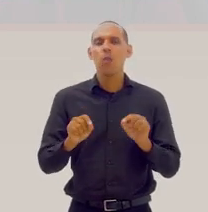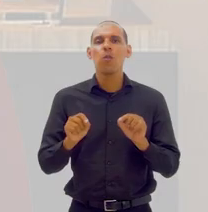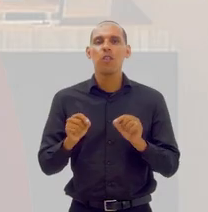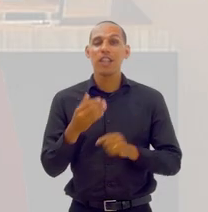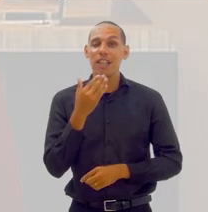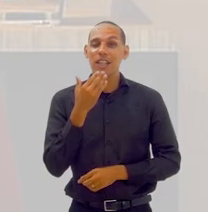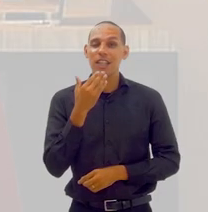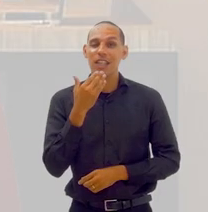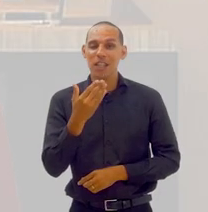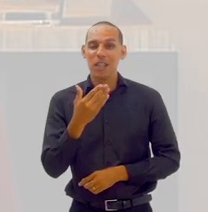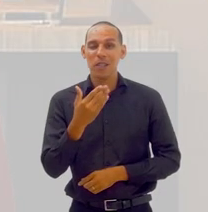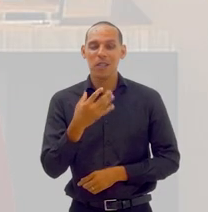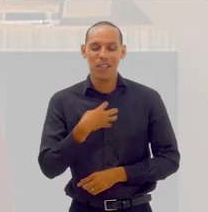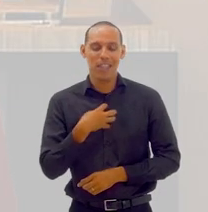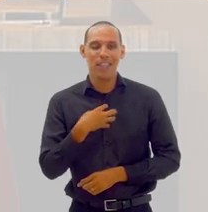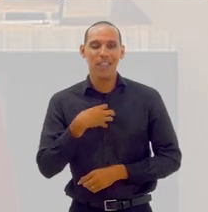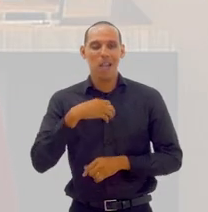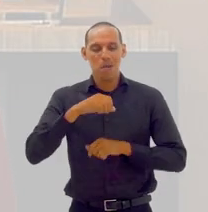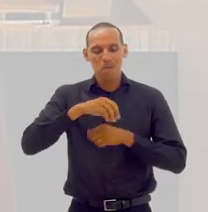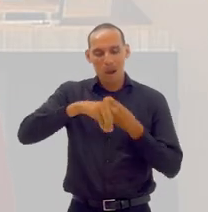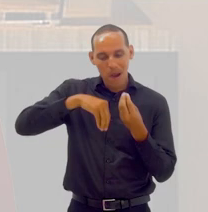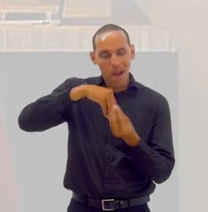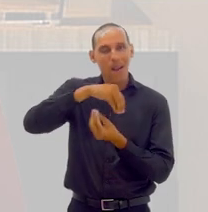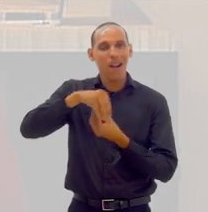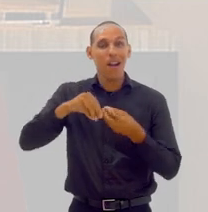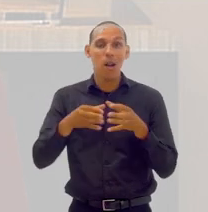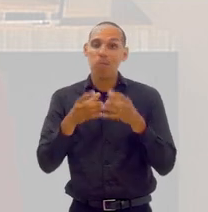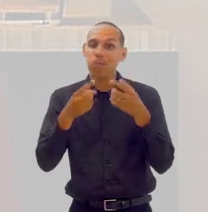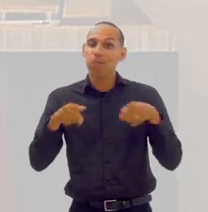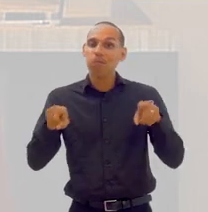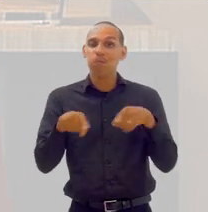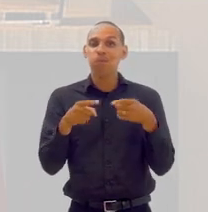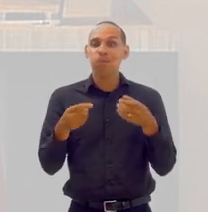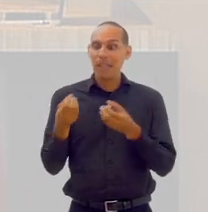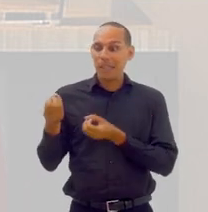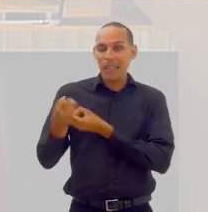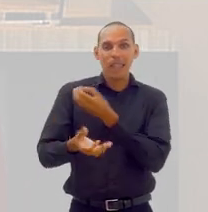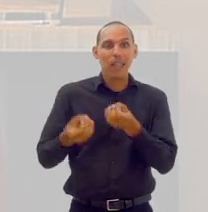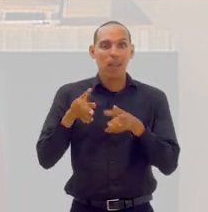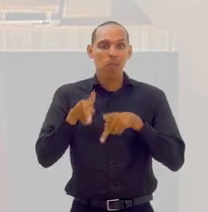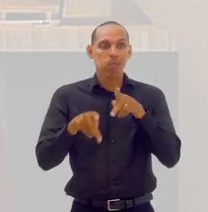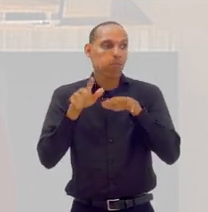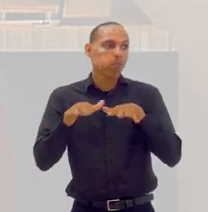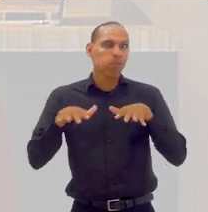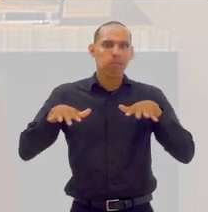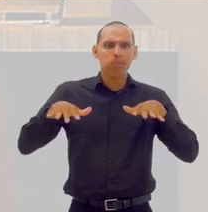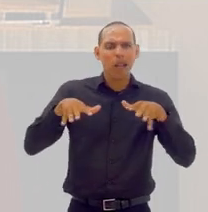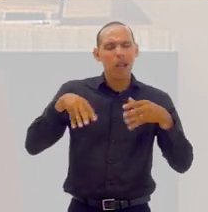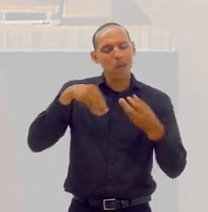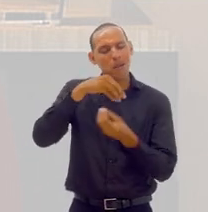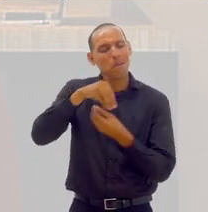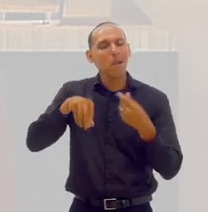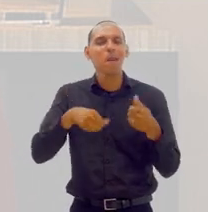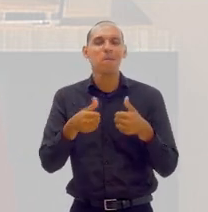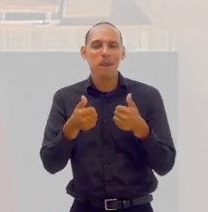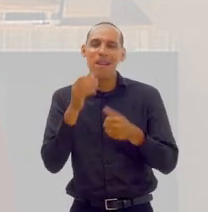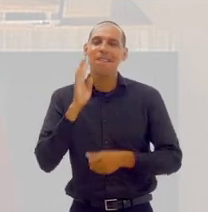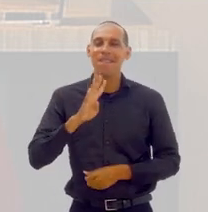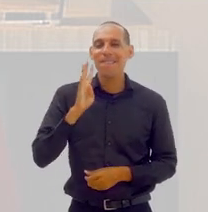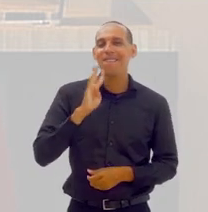estilos, e a orquestra tem trazido para o grande público uma mistura muito bacana também,